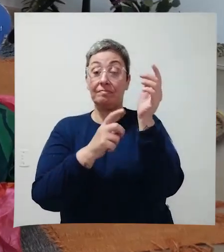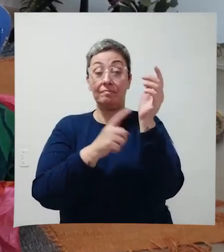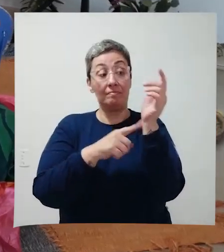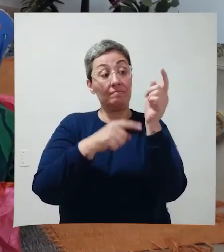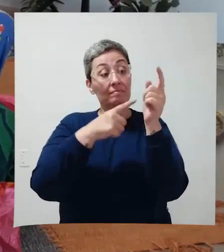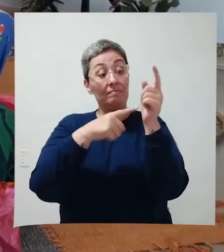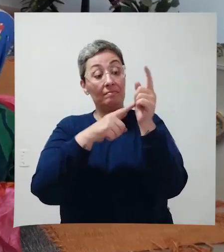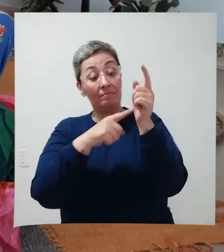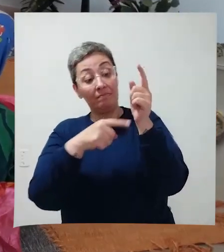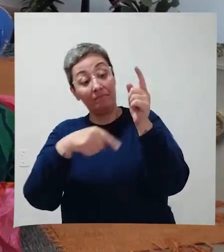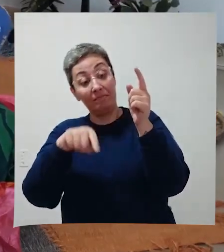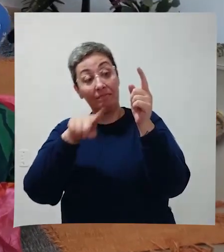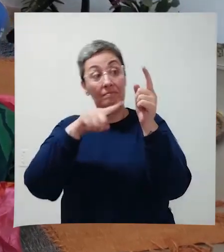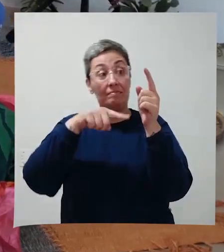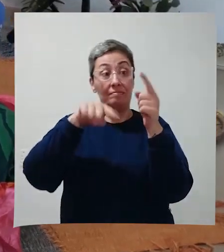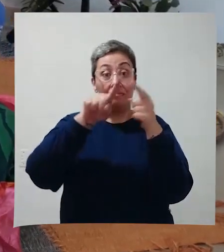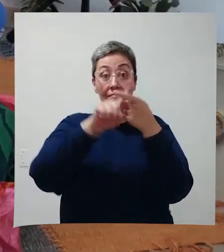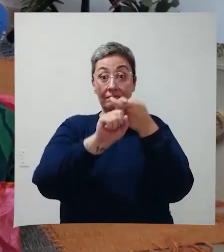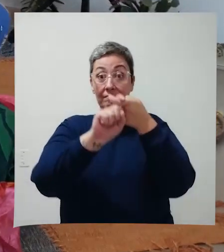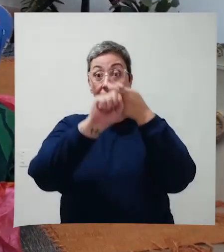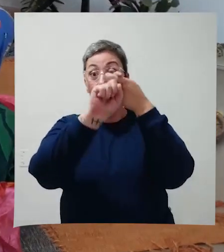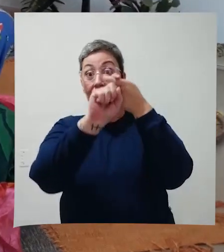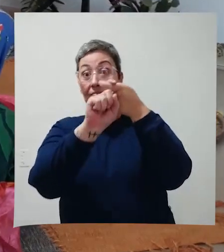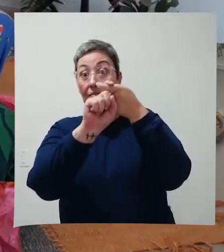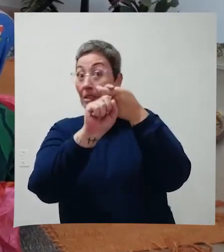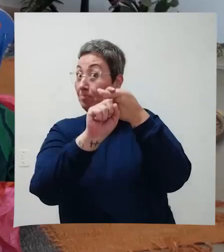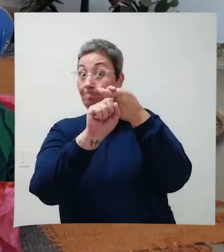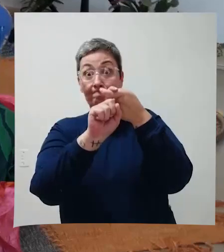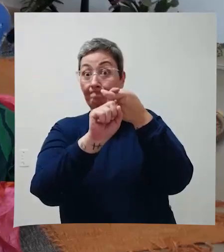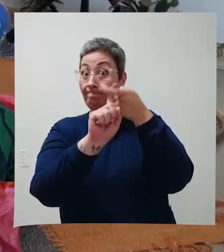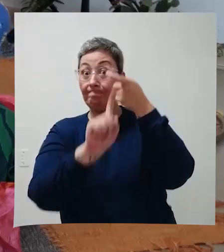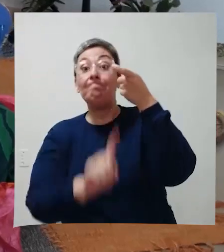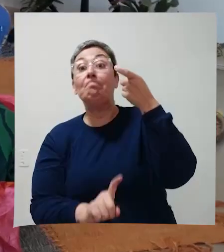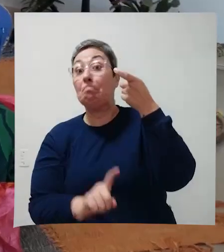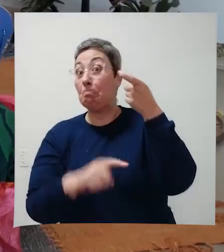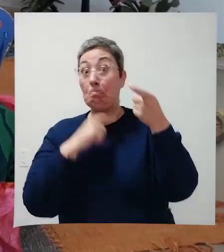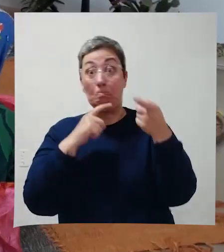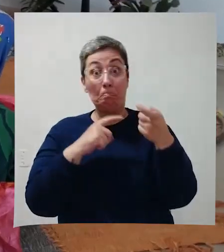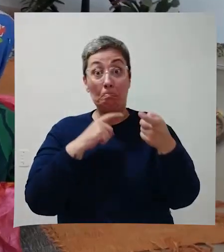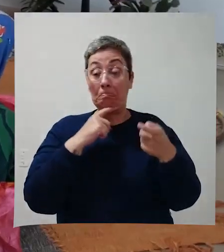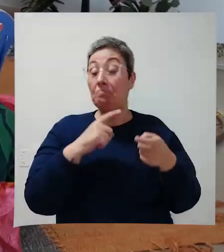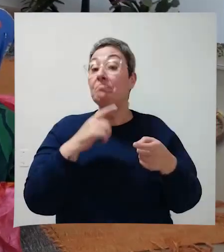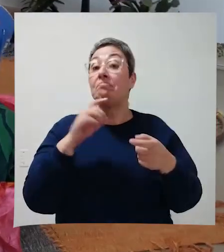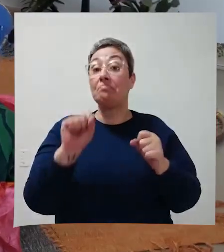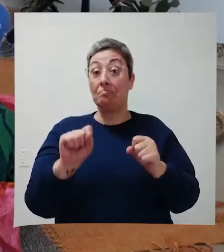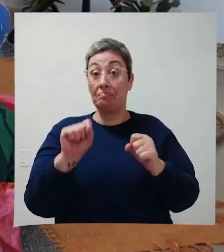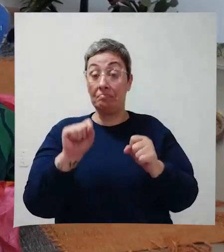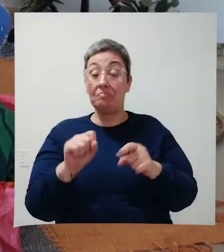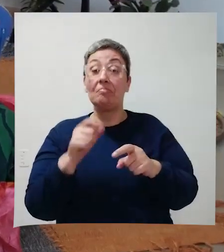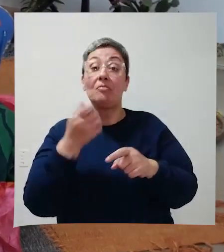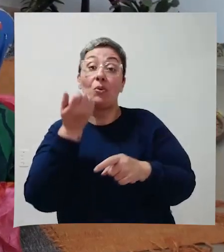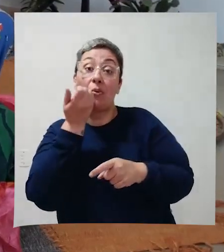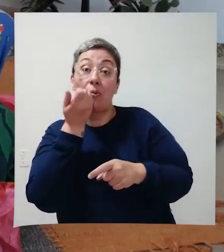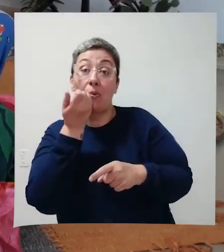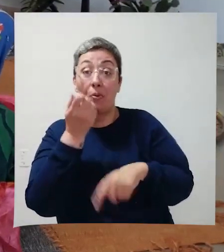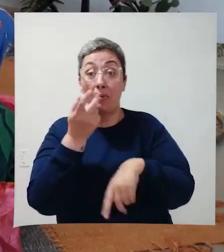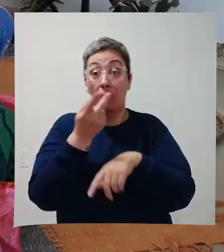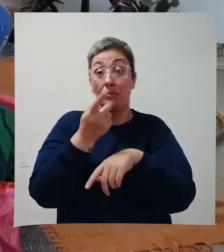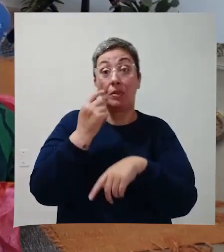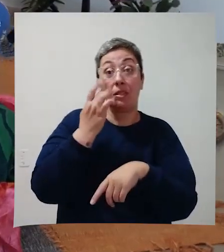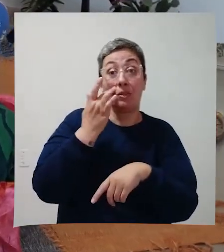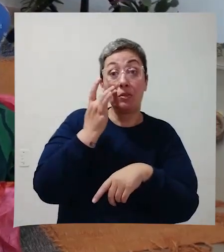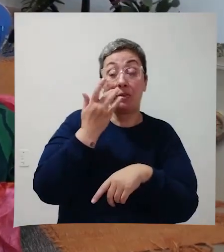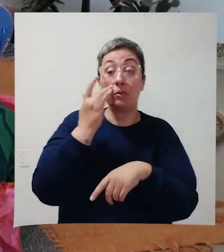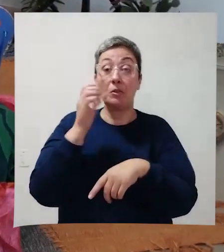camaleão, olha o rabo dele, segura esse nego, senão ele cai. O cachimbo era